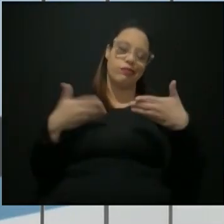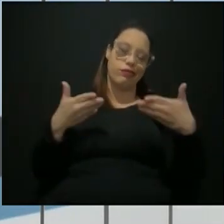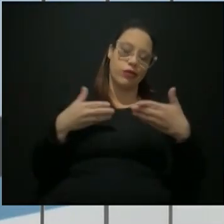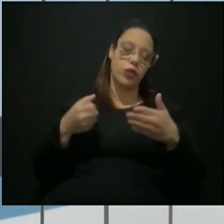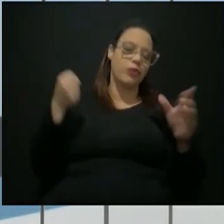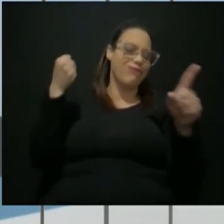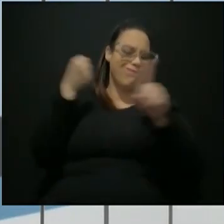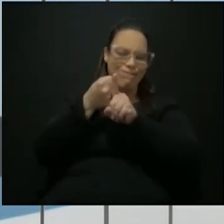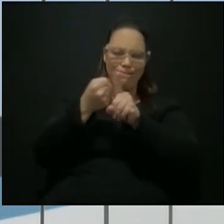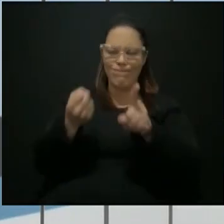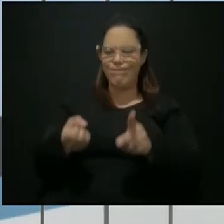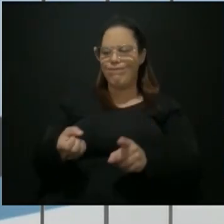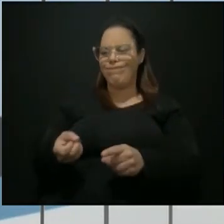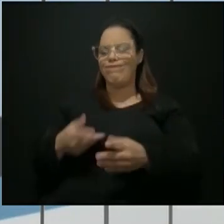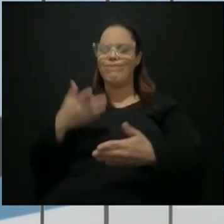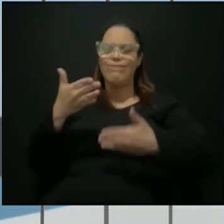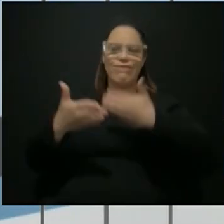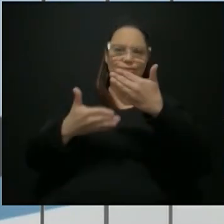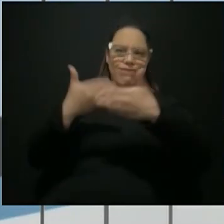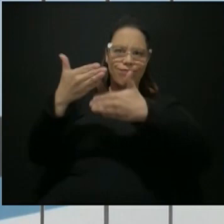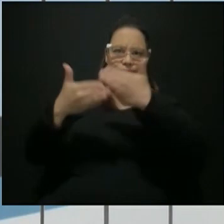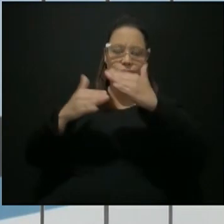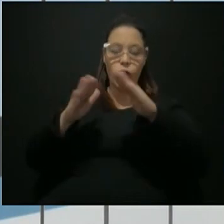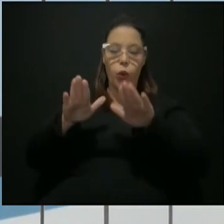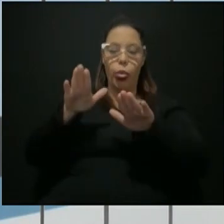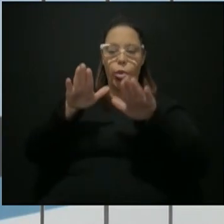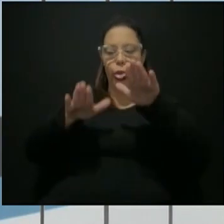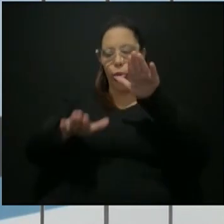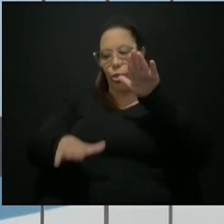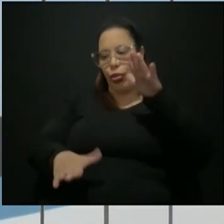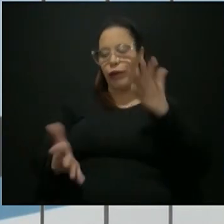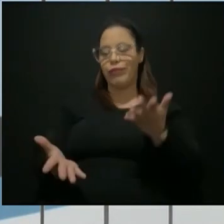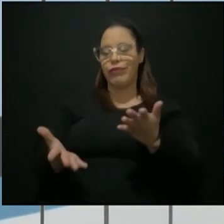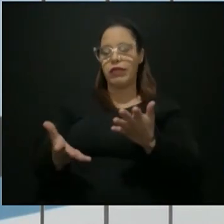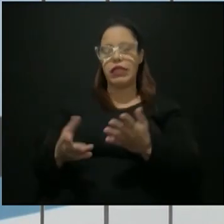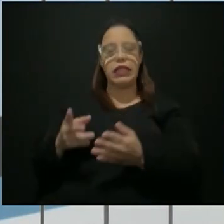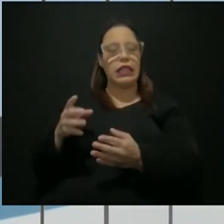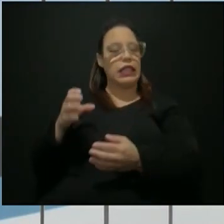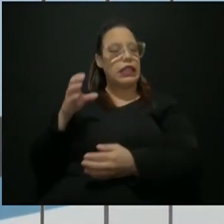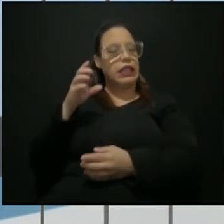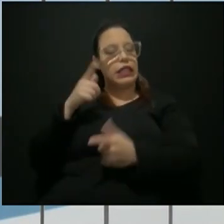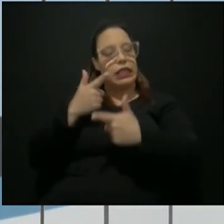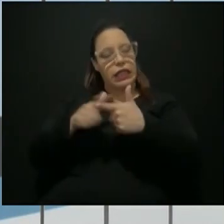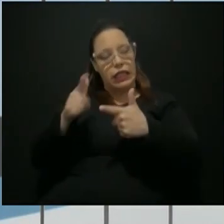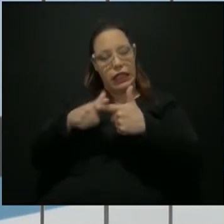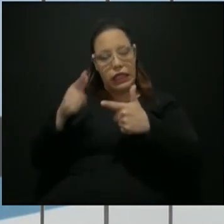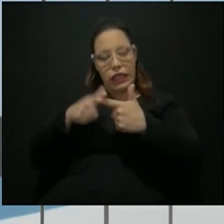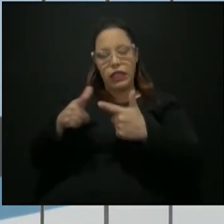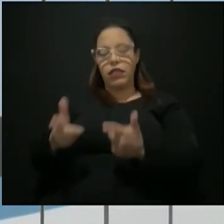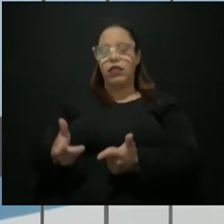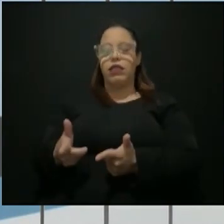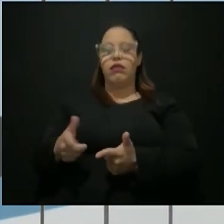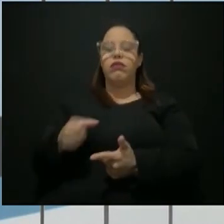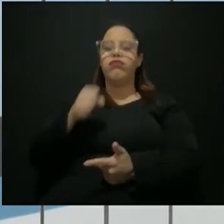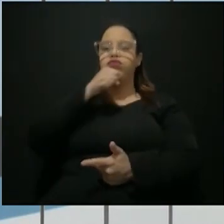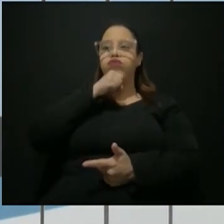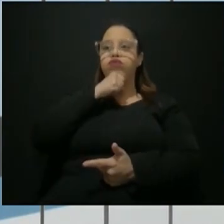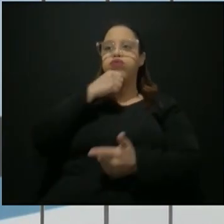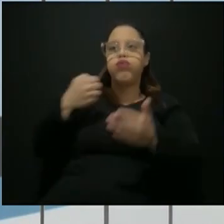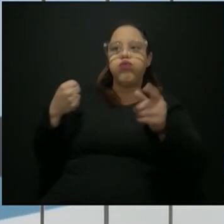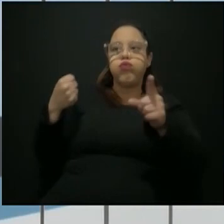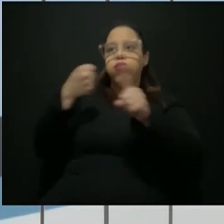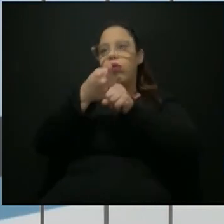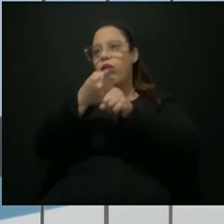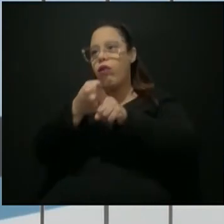continuar com os processos de desigualdade, a gente pode ter sérios problemas, porque o envelhecimento não atinge, né? O envelhecimento já não é mais